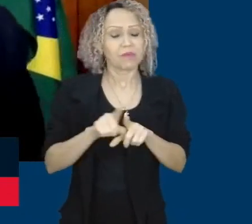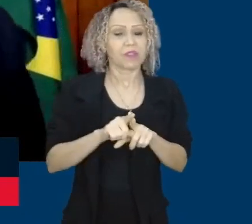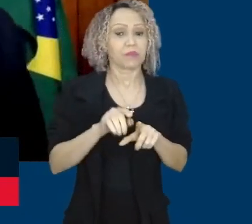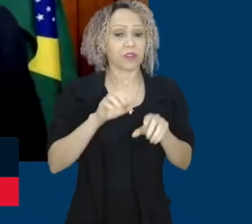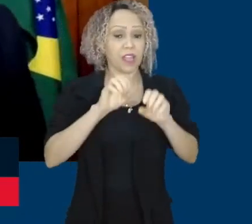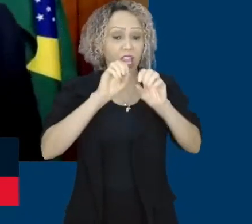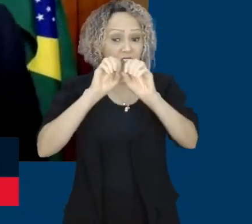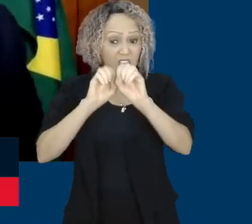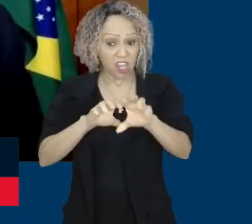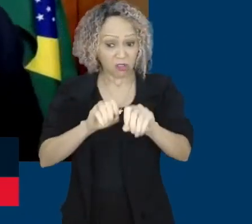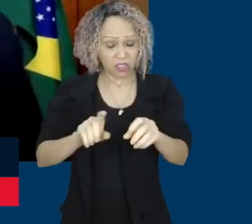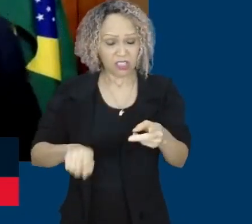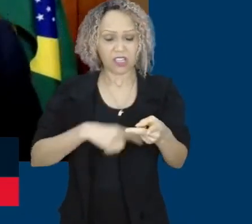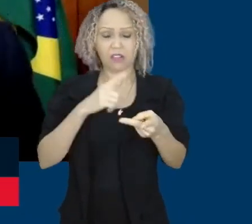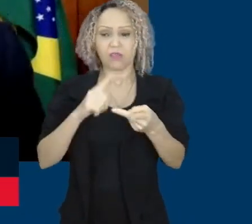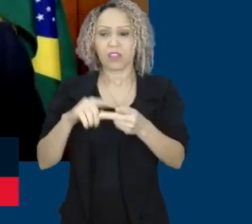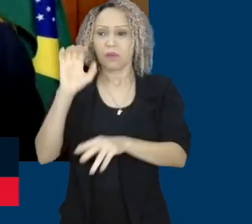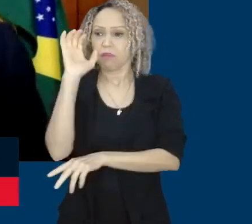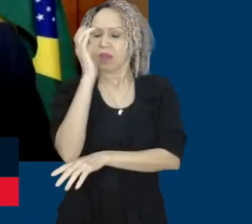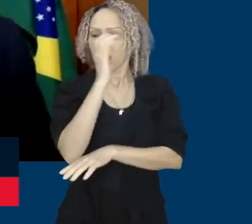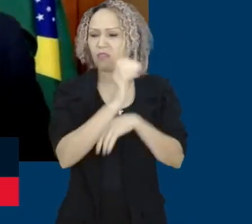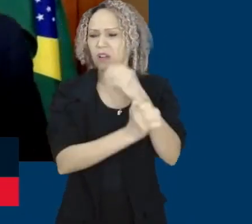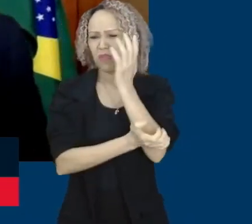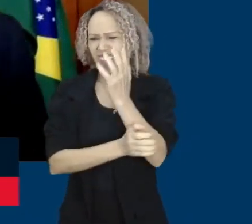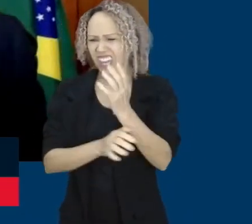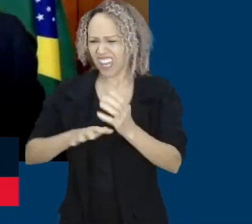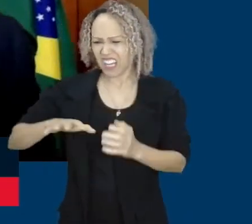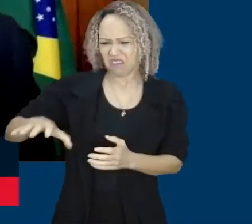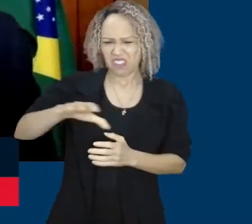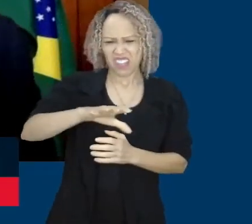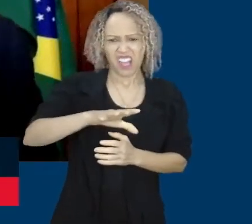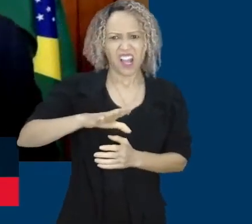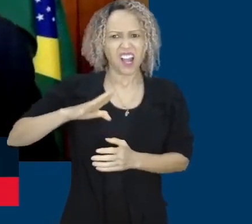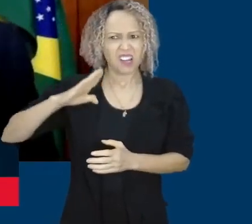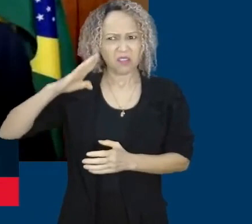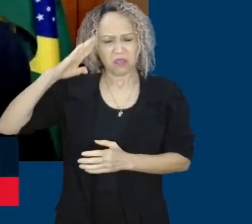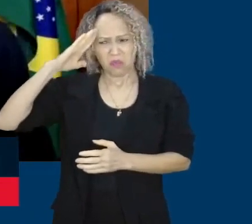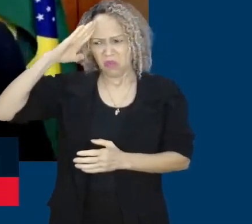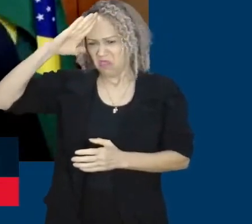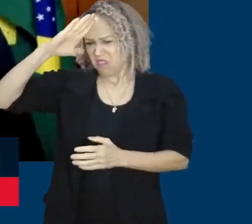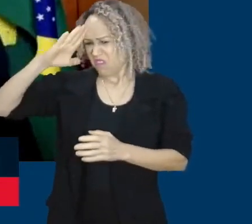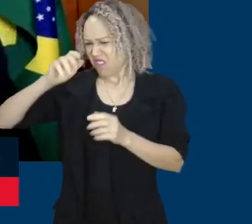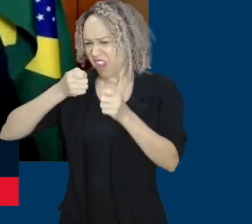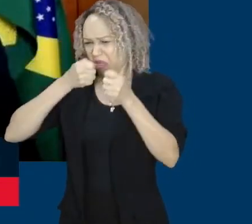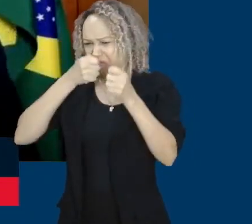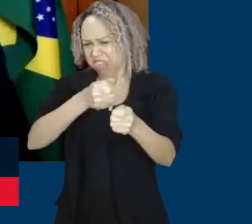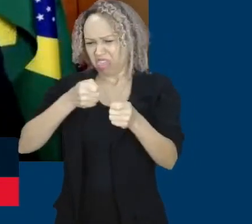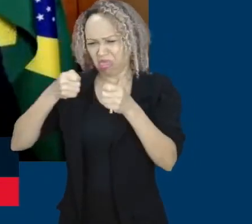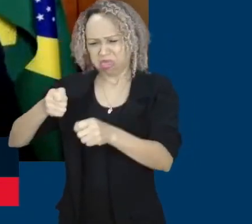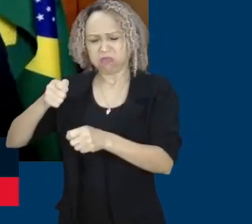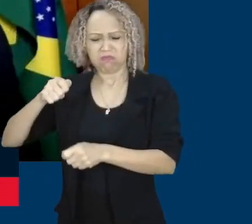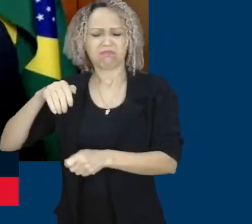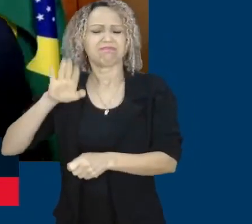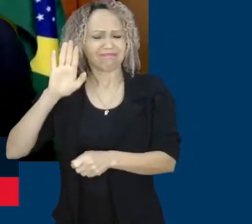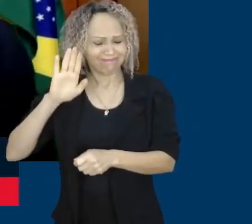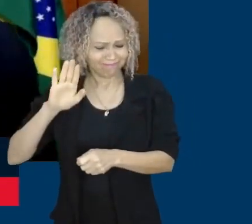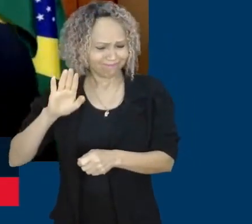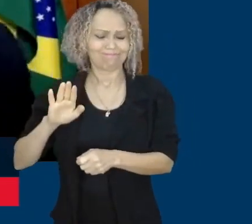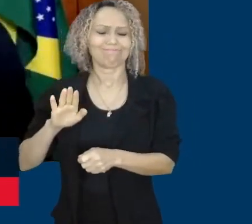pelo governo do Bolsonaro, do ponto de vista da perseguição, do ponto de vista ideológico, né? Eles